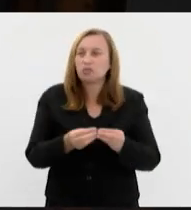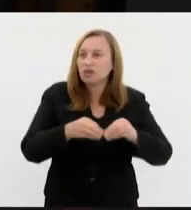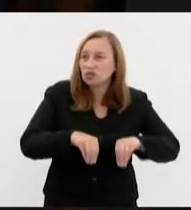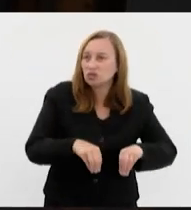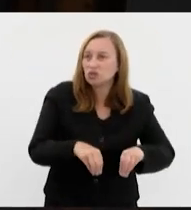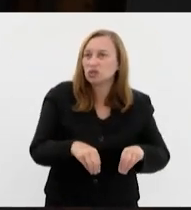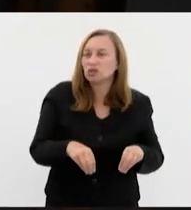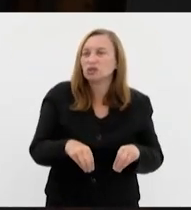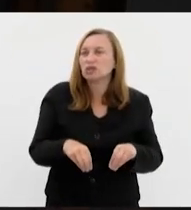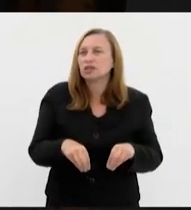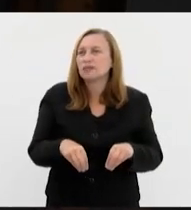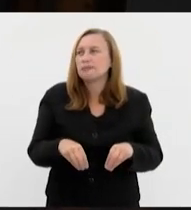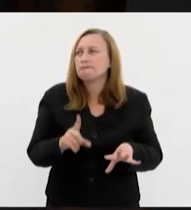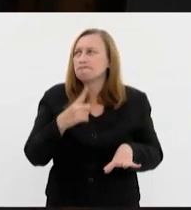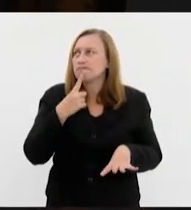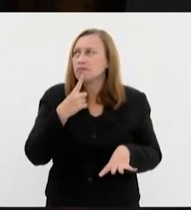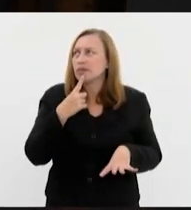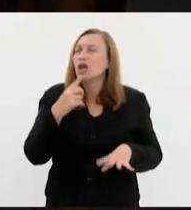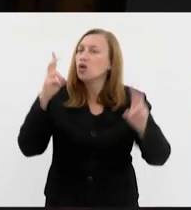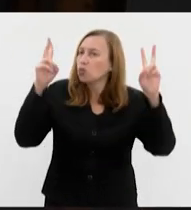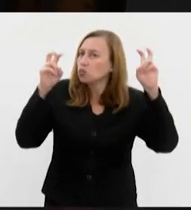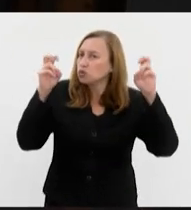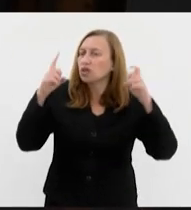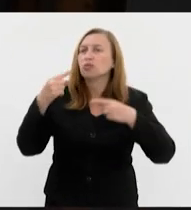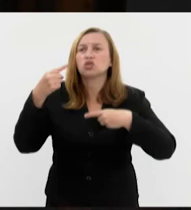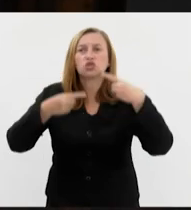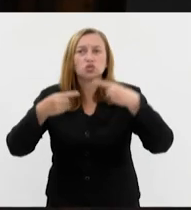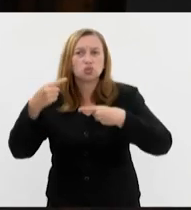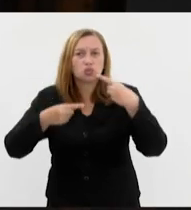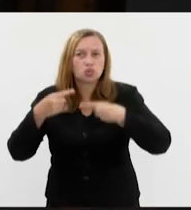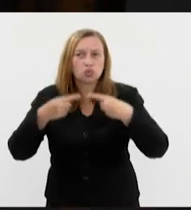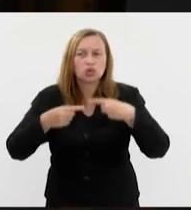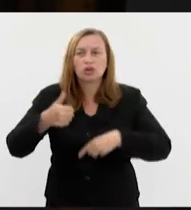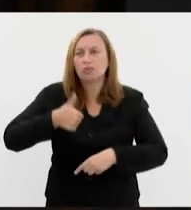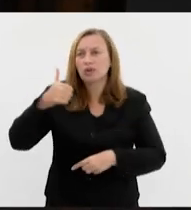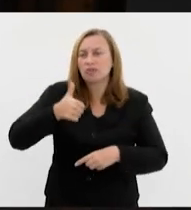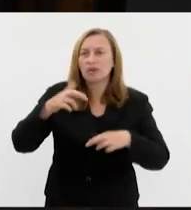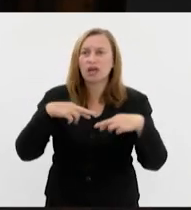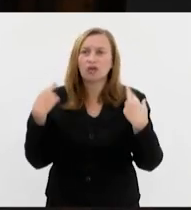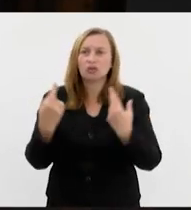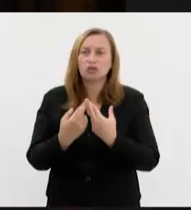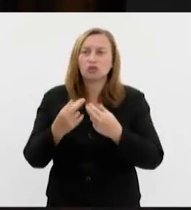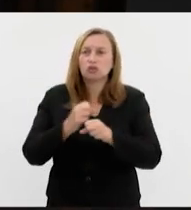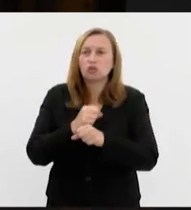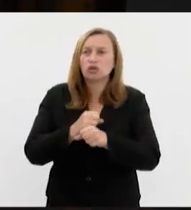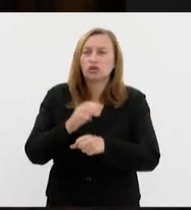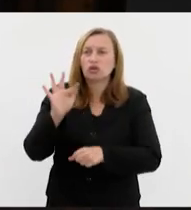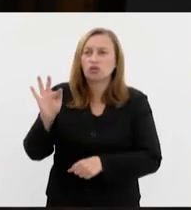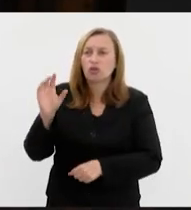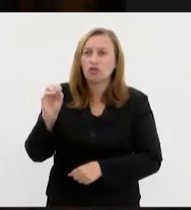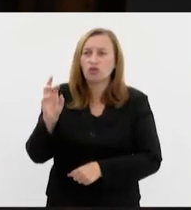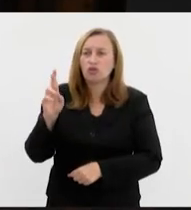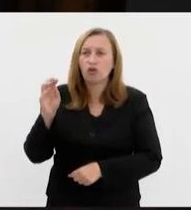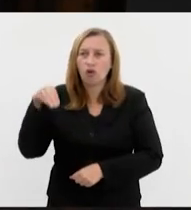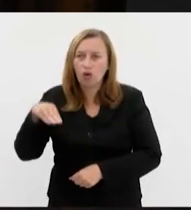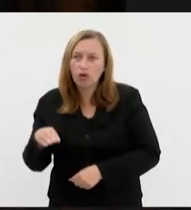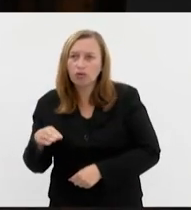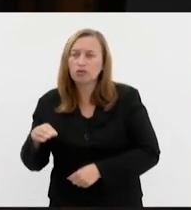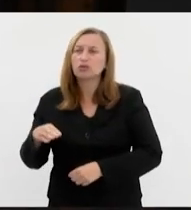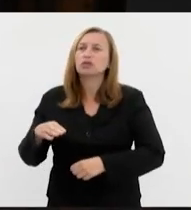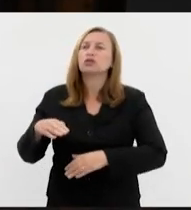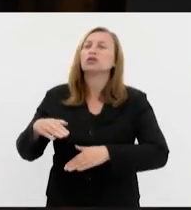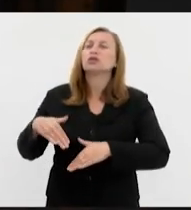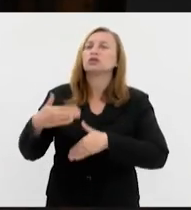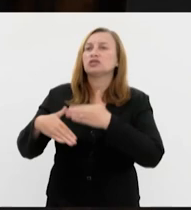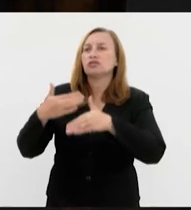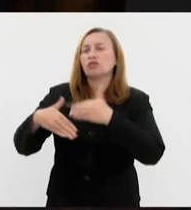foi o tema de debate da nossa primeira reunião do ano do Fórum Permanente de Desenvolvimento Econômico